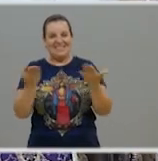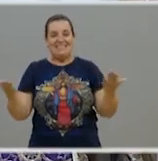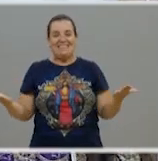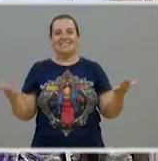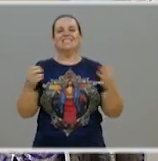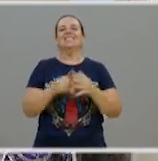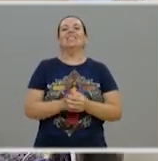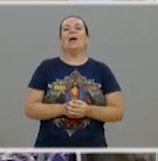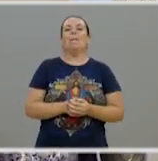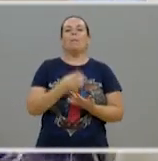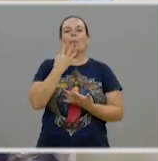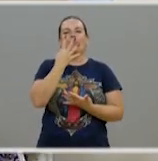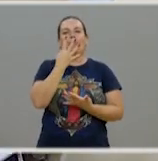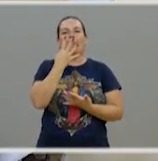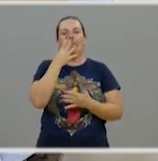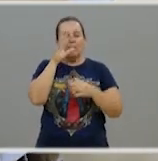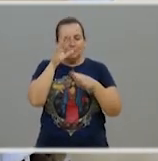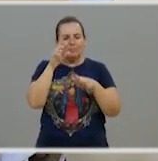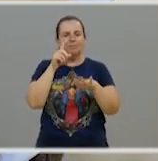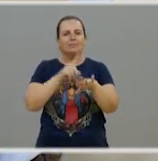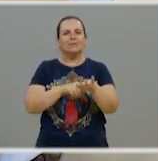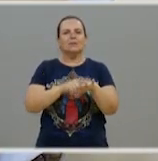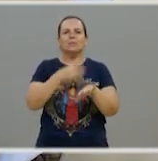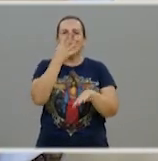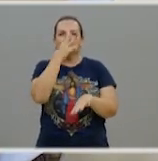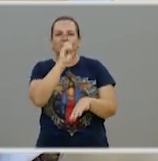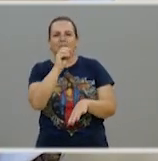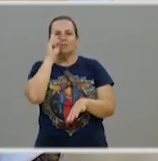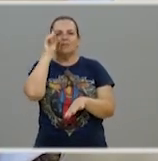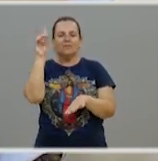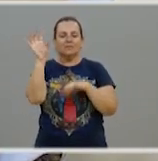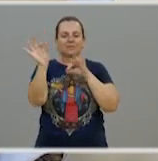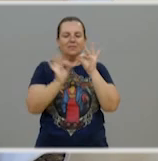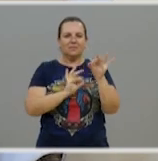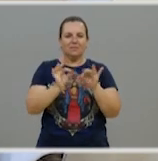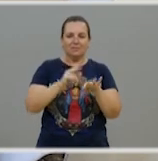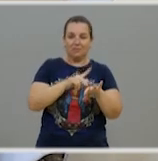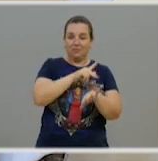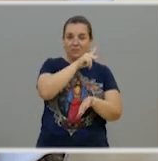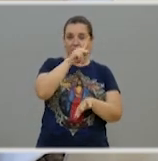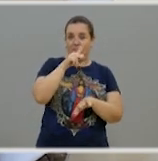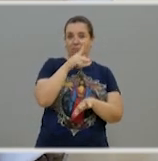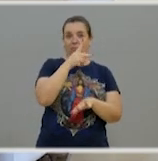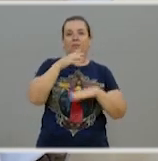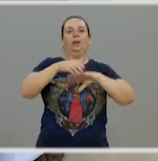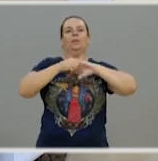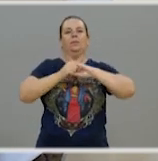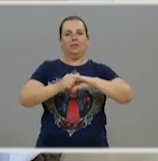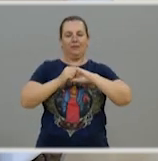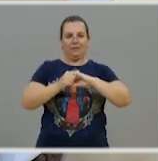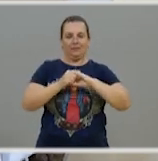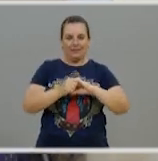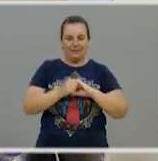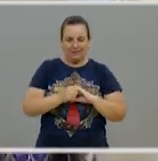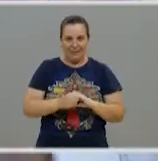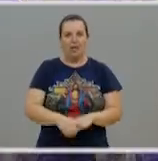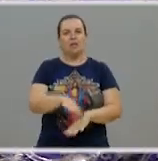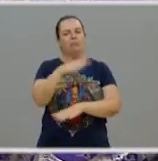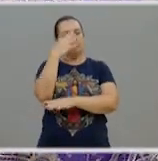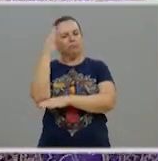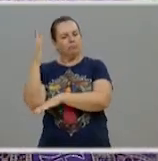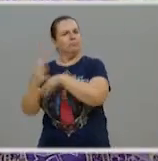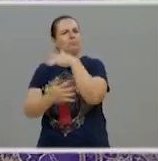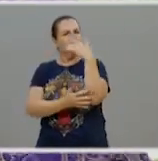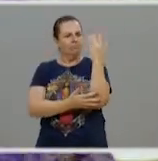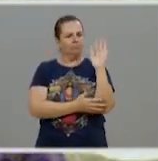quaresma, em plena campanha da fraternidade, biomas brasileiros e defesa da vida, a todos